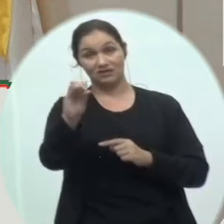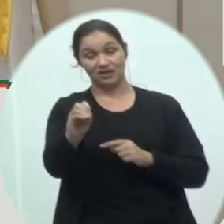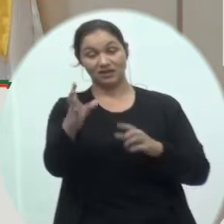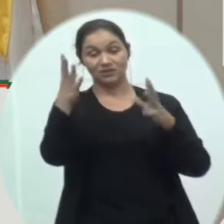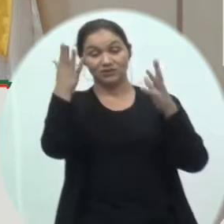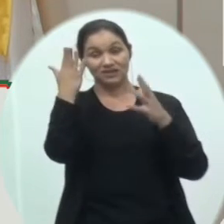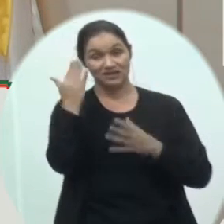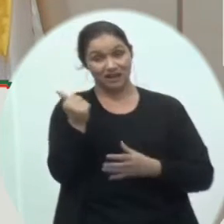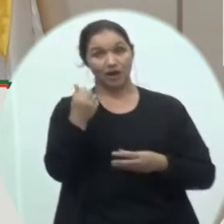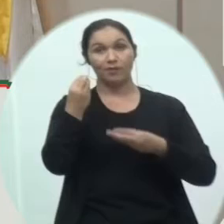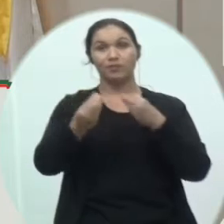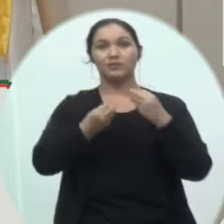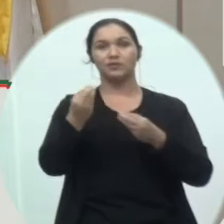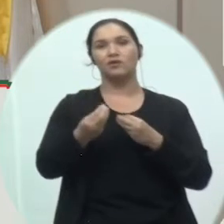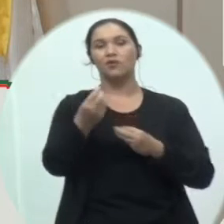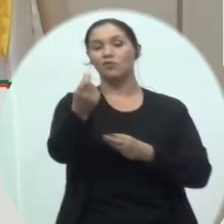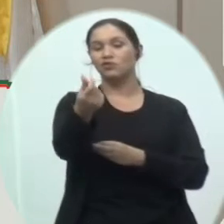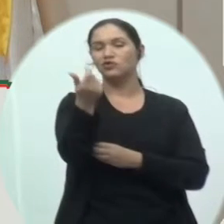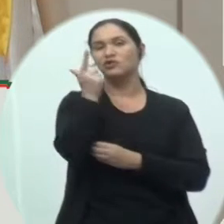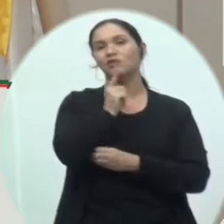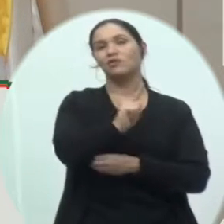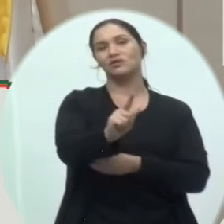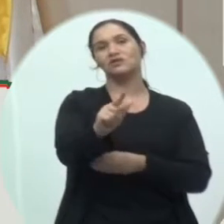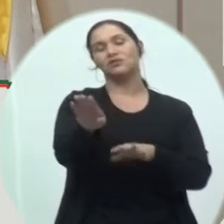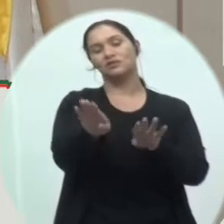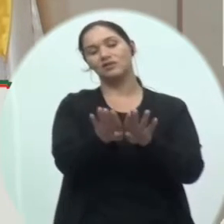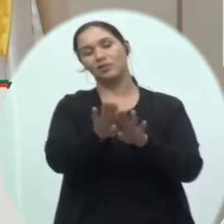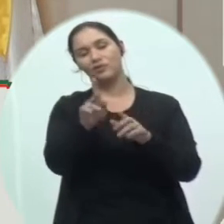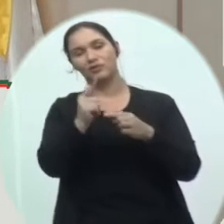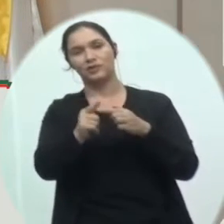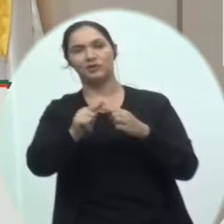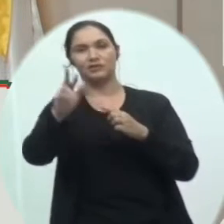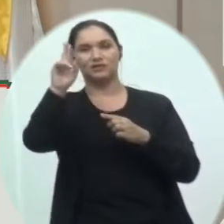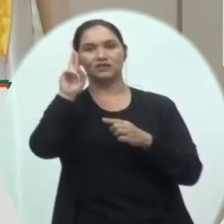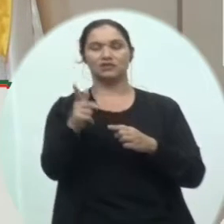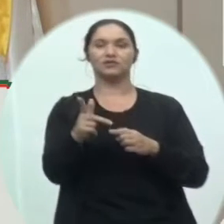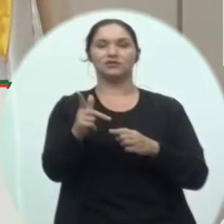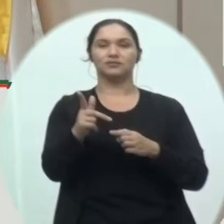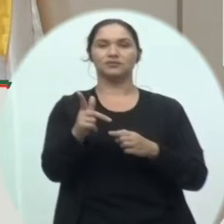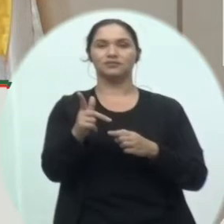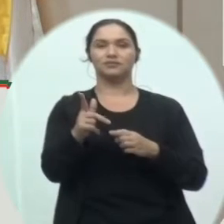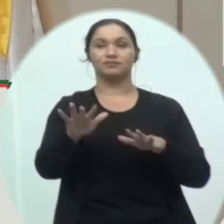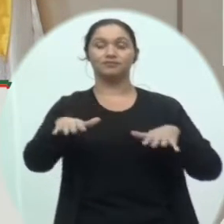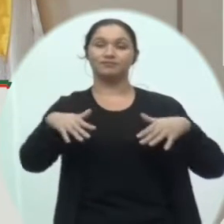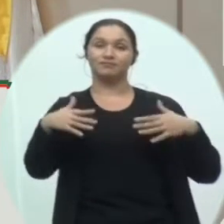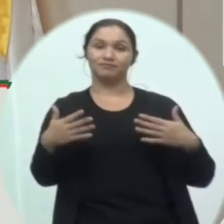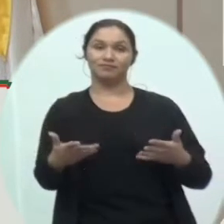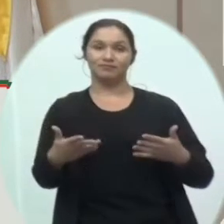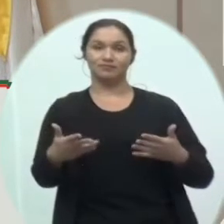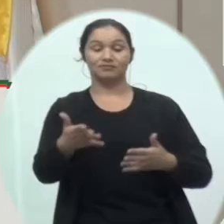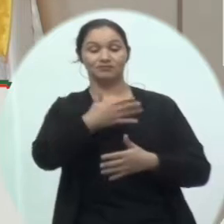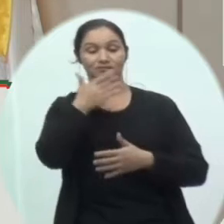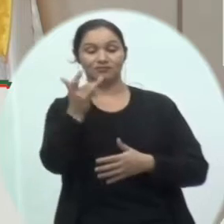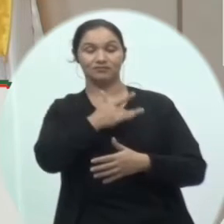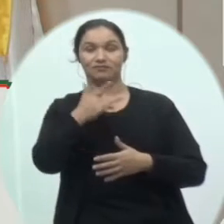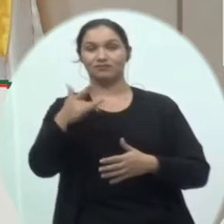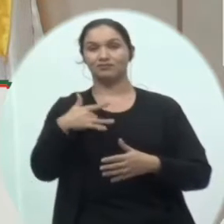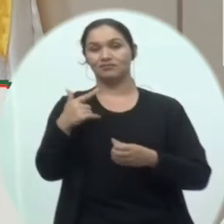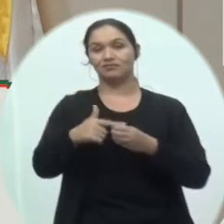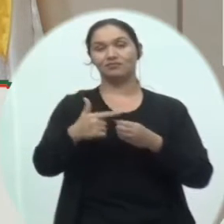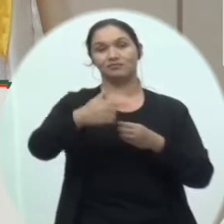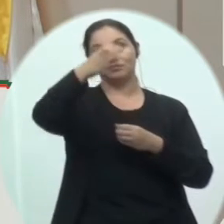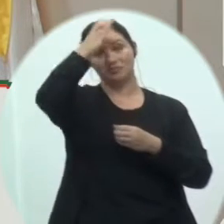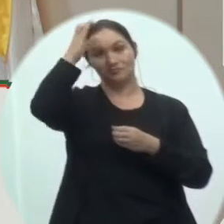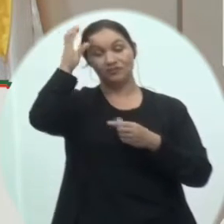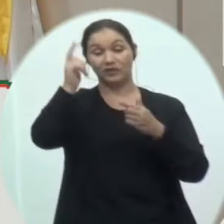buscar as respostas para que nós possamos atender o cidadão cristiumense, que é o principal objetivo. O